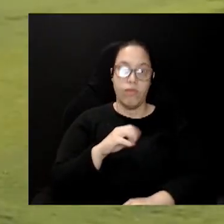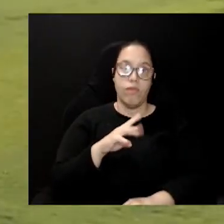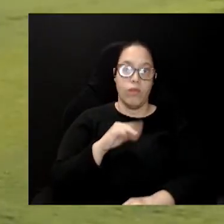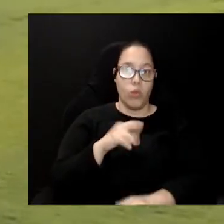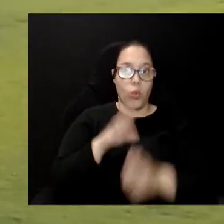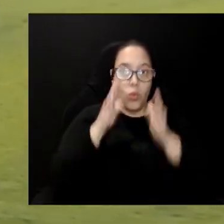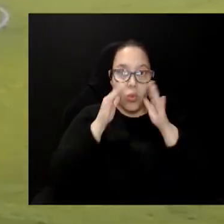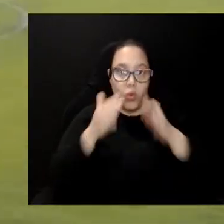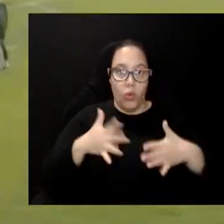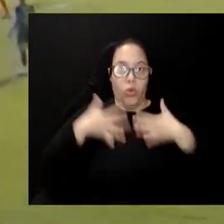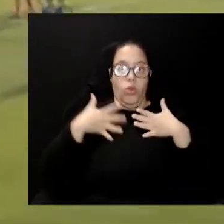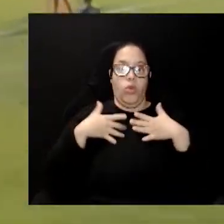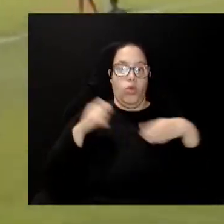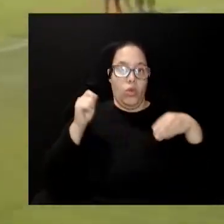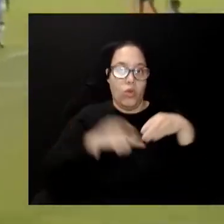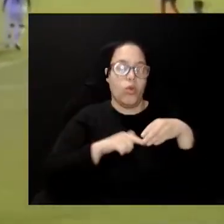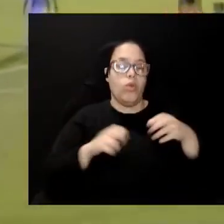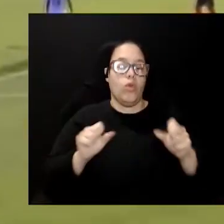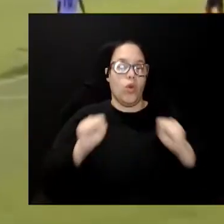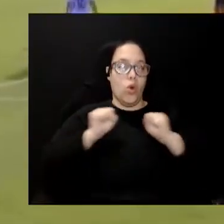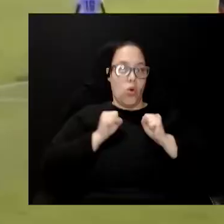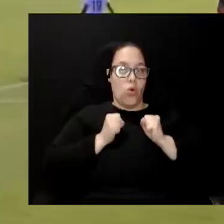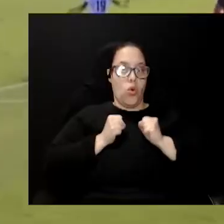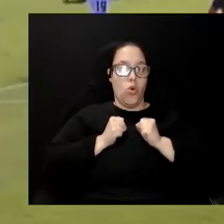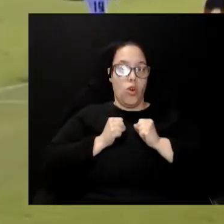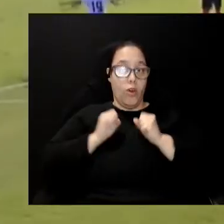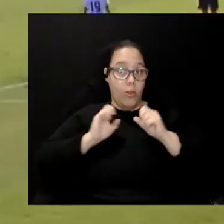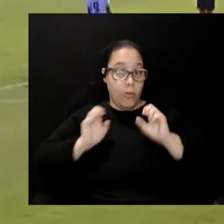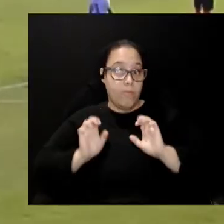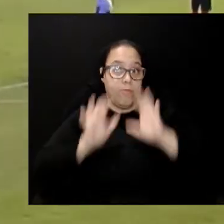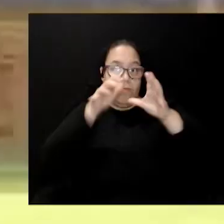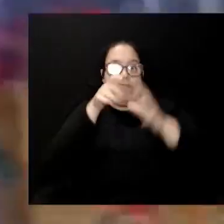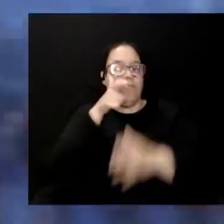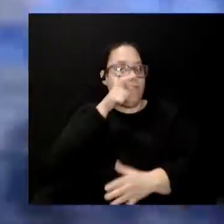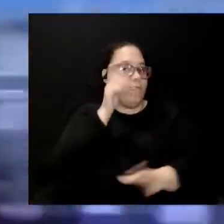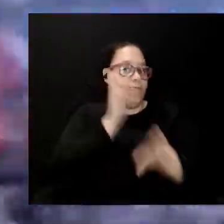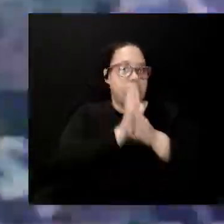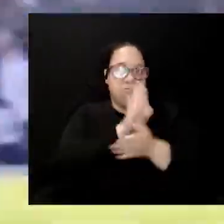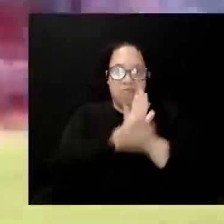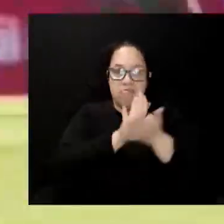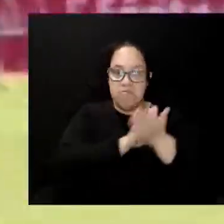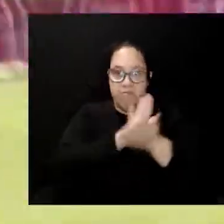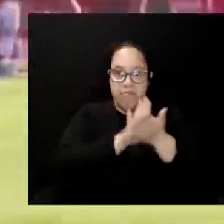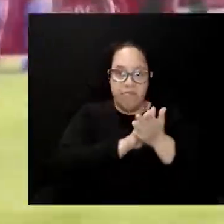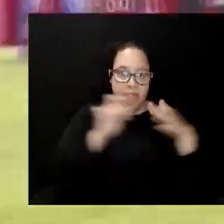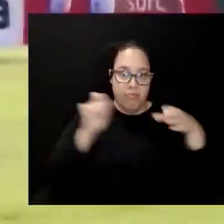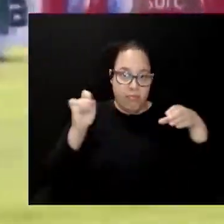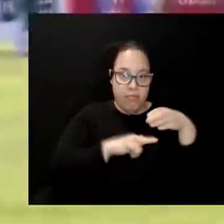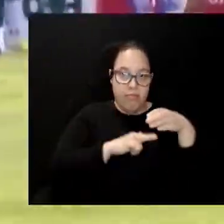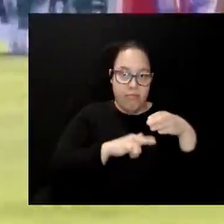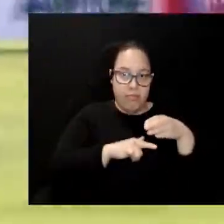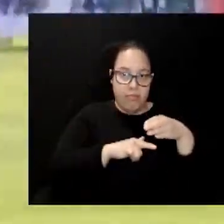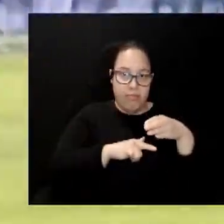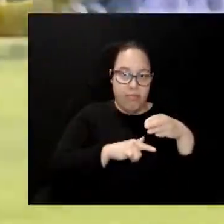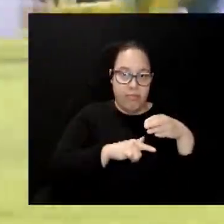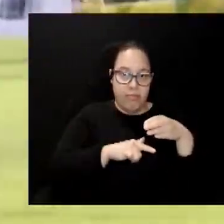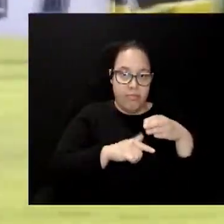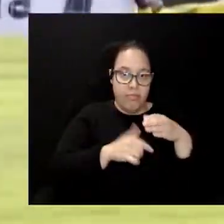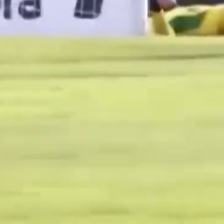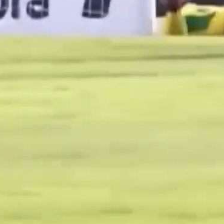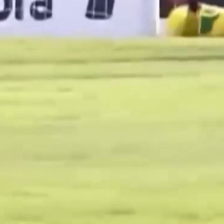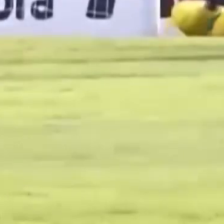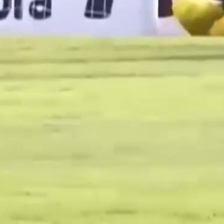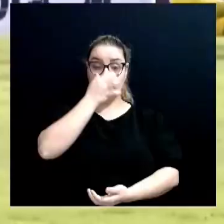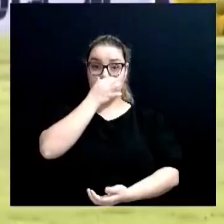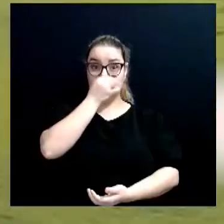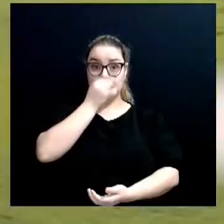goleiro Gabriel Mesquita, que pulou e não achou nada. A bola bateu na trave, correu para o outro lado, onde